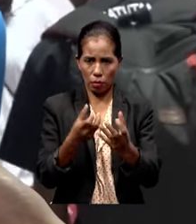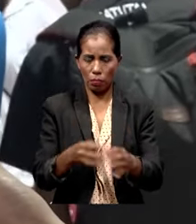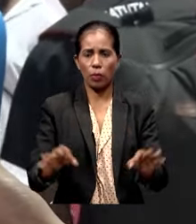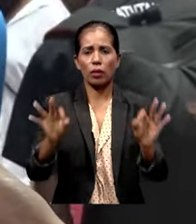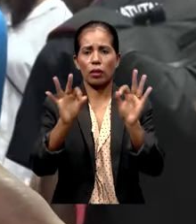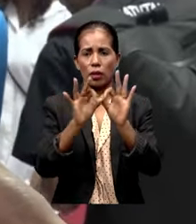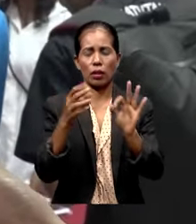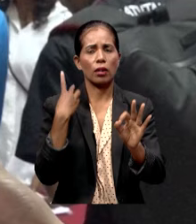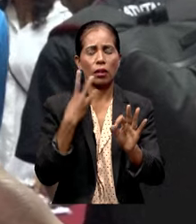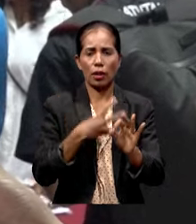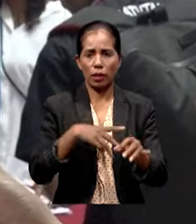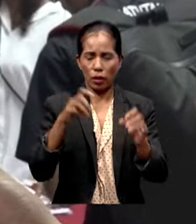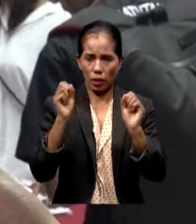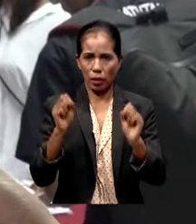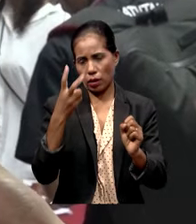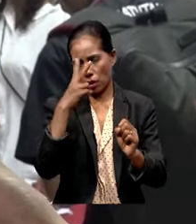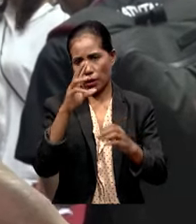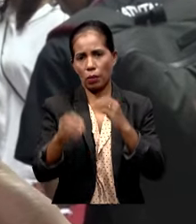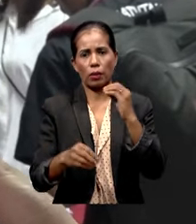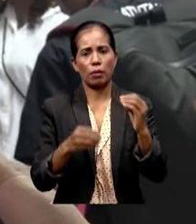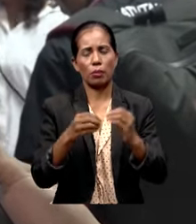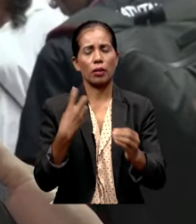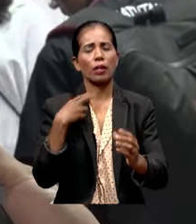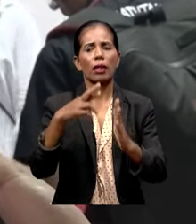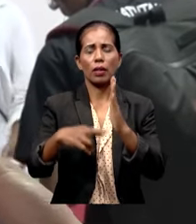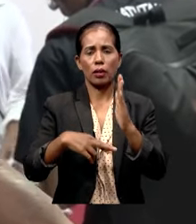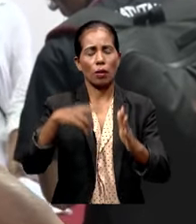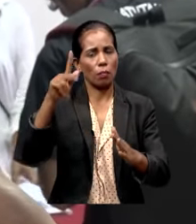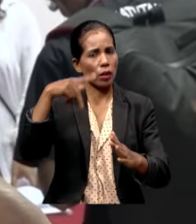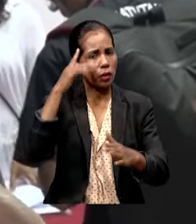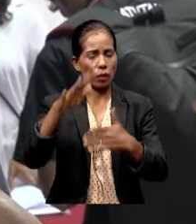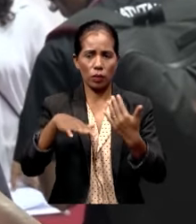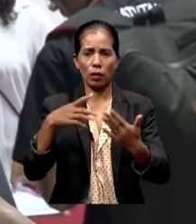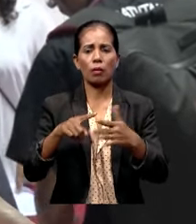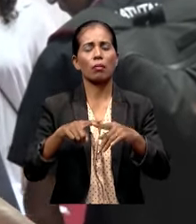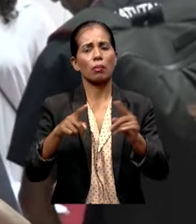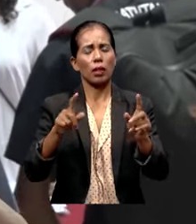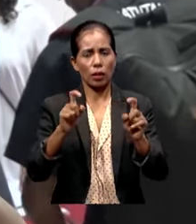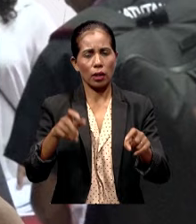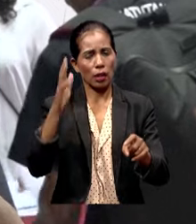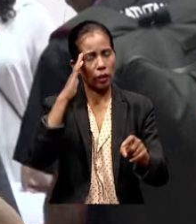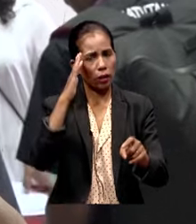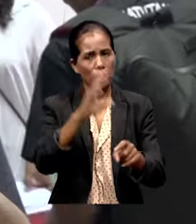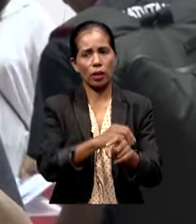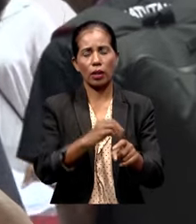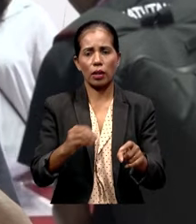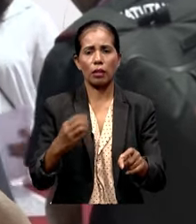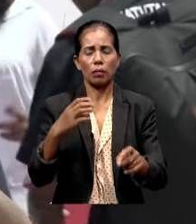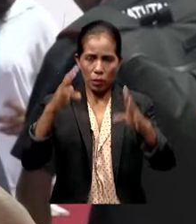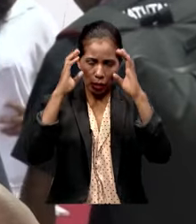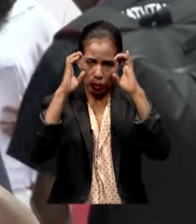mas tem que haré quando vai ter regulamento na política sira. Mas bem, tem que a noite ona a investir na casa de